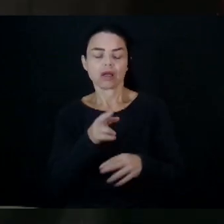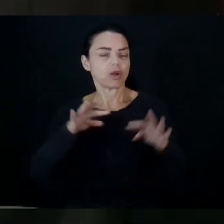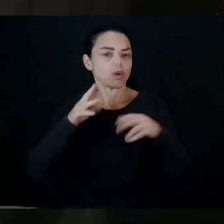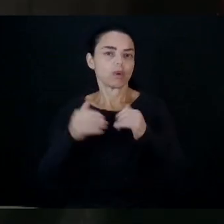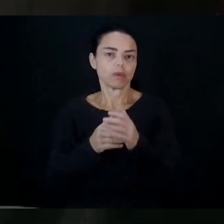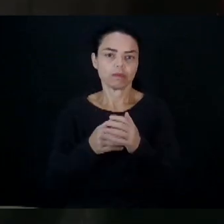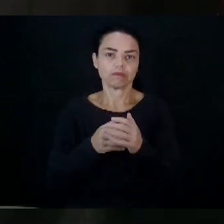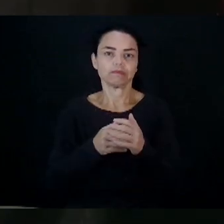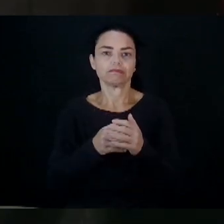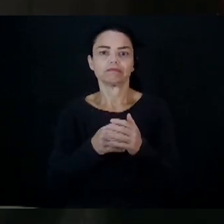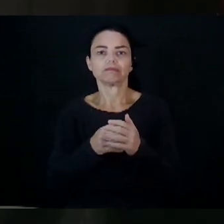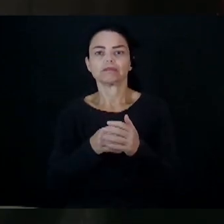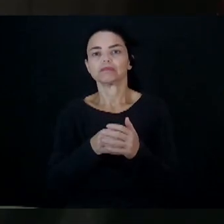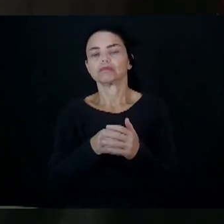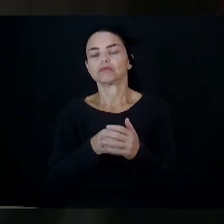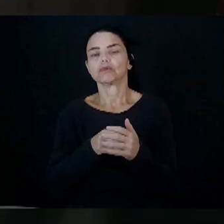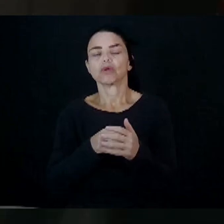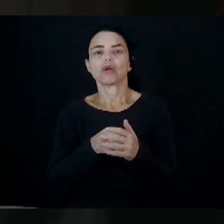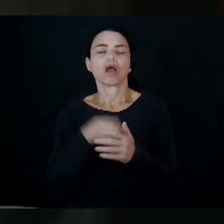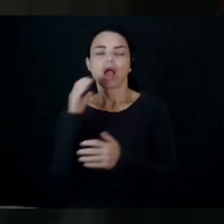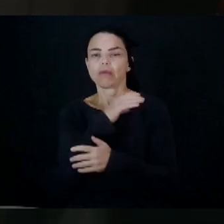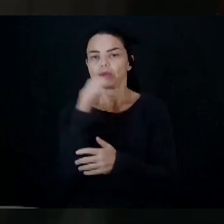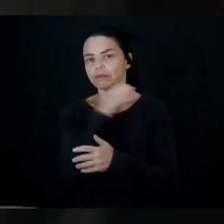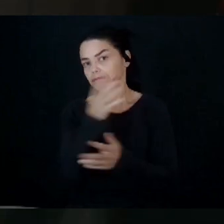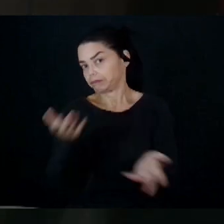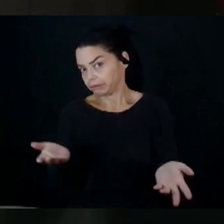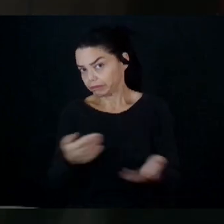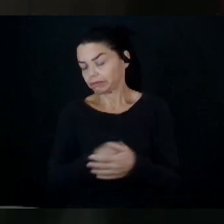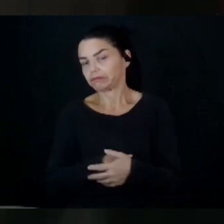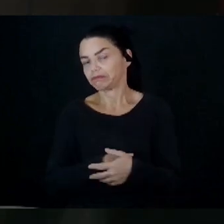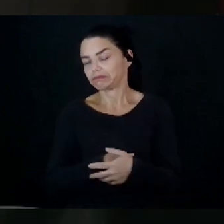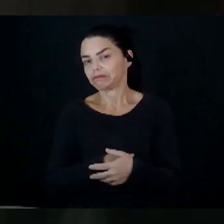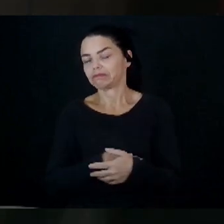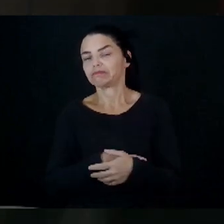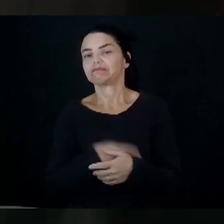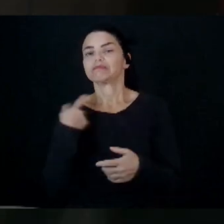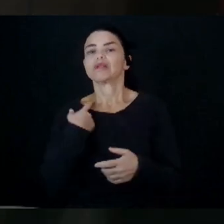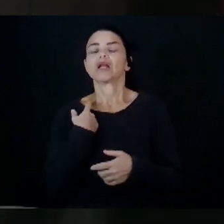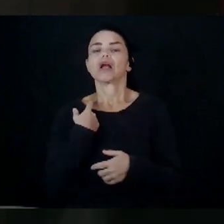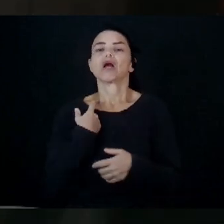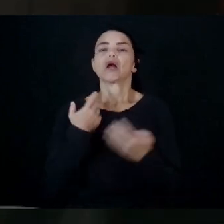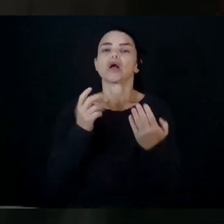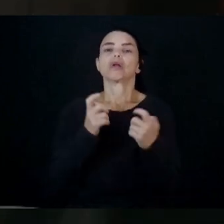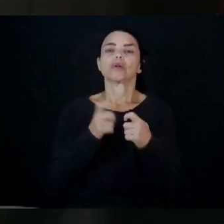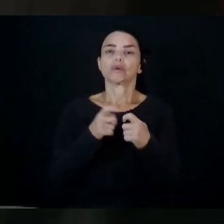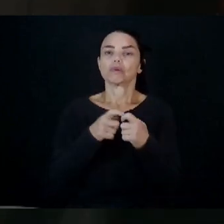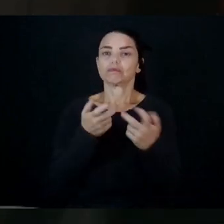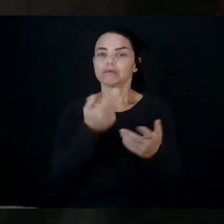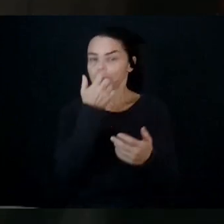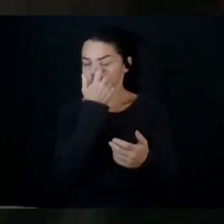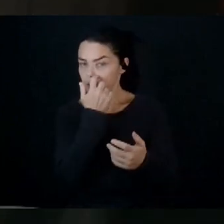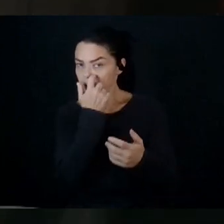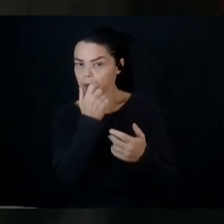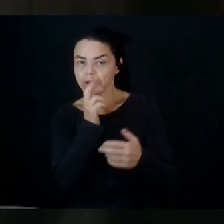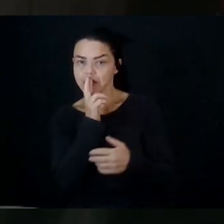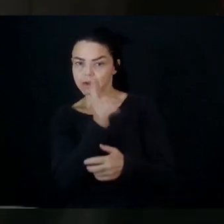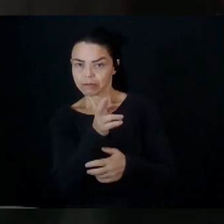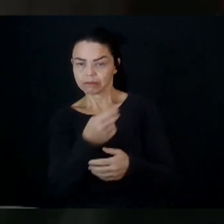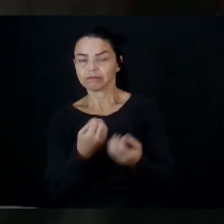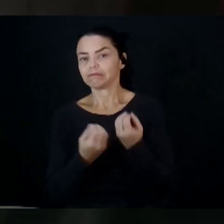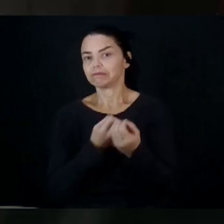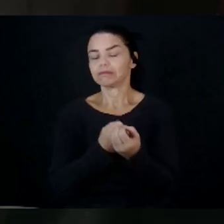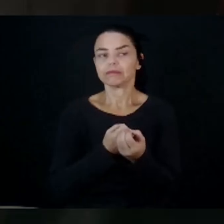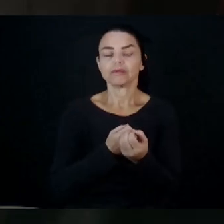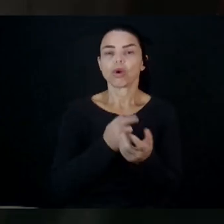um mesmo tempo, e aí a nossa doutora explica para você. E aí, como é que faz, né? Olha só quanta ação em